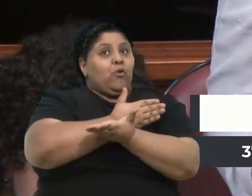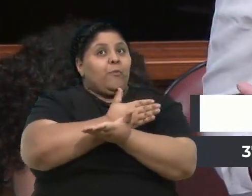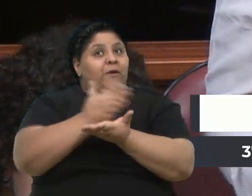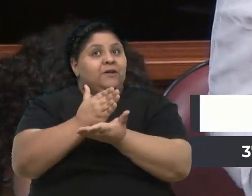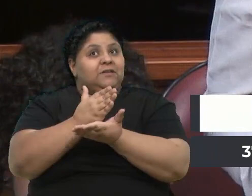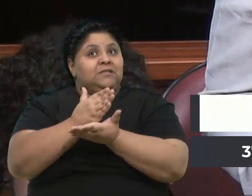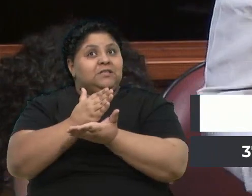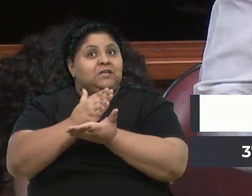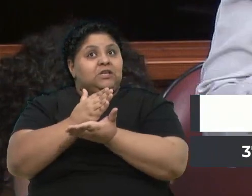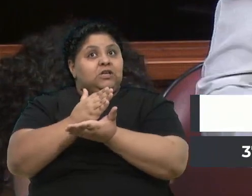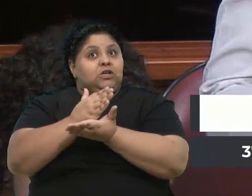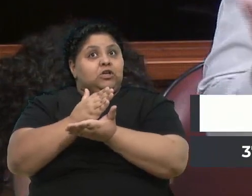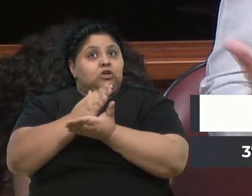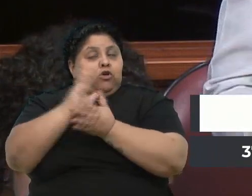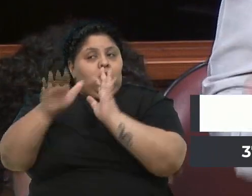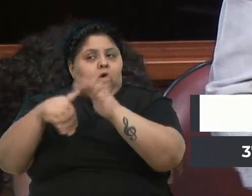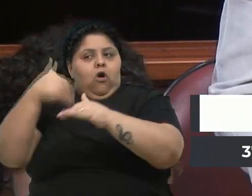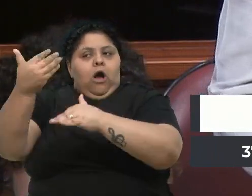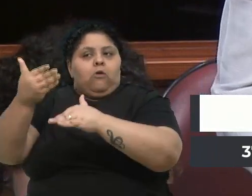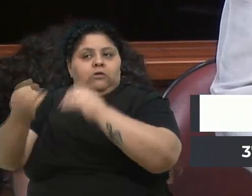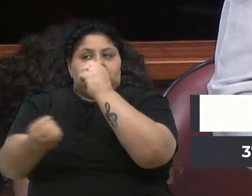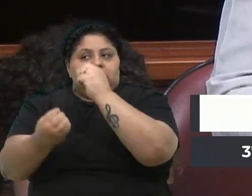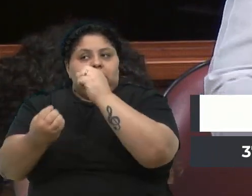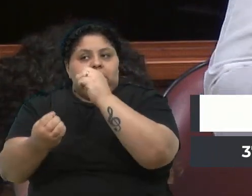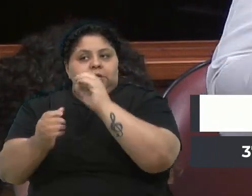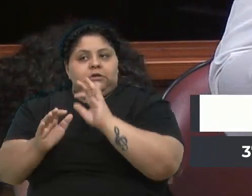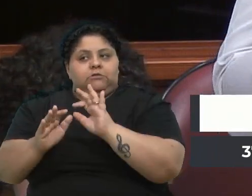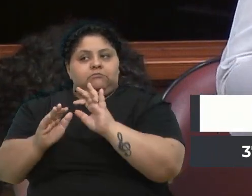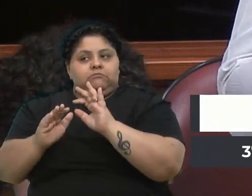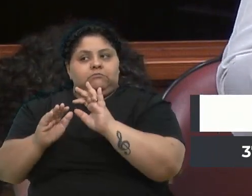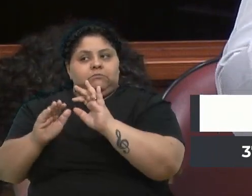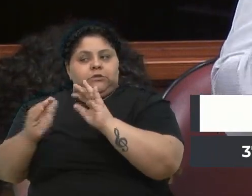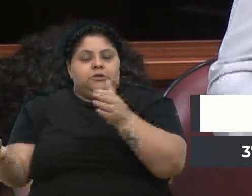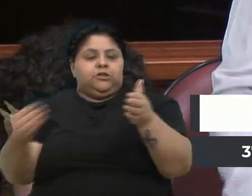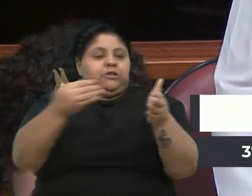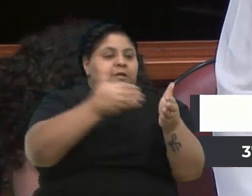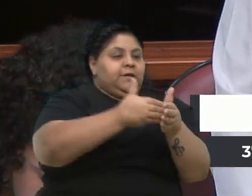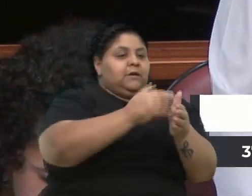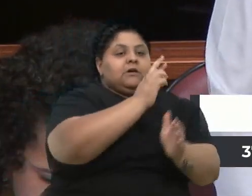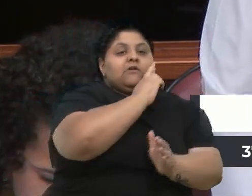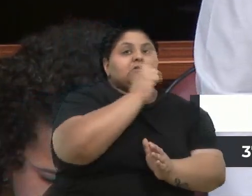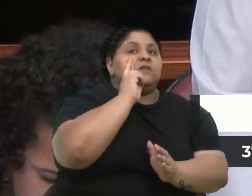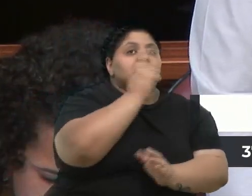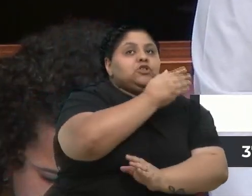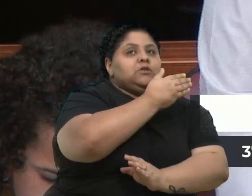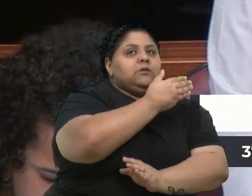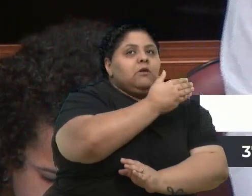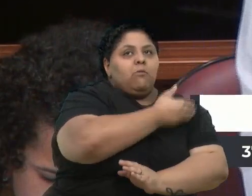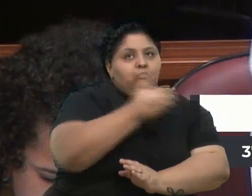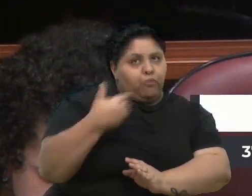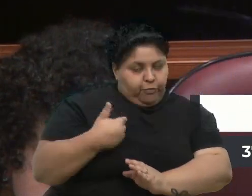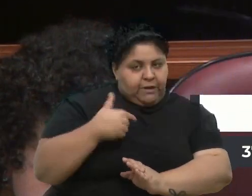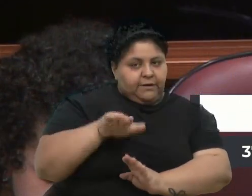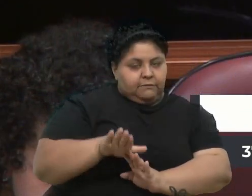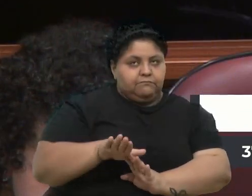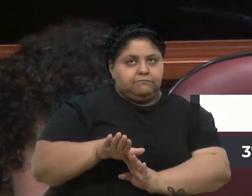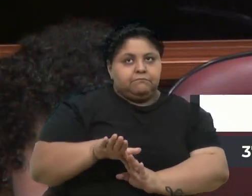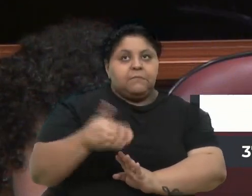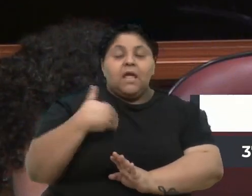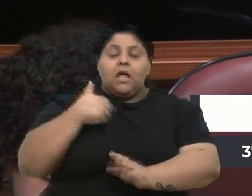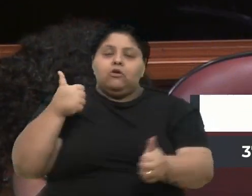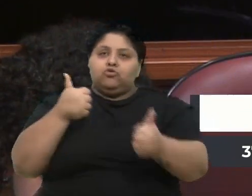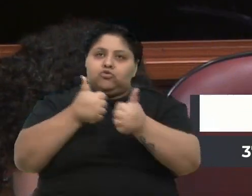restaurante popular, que é um tema que tem me interessado bastante. E quando eu estive, o secretário